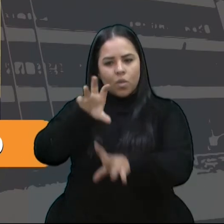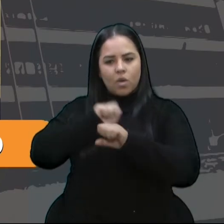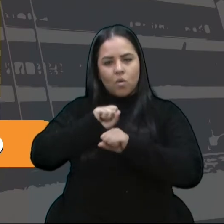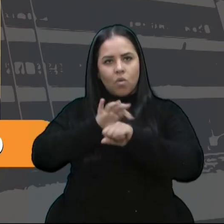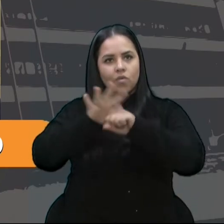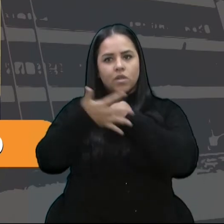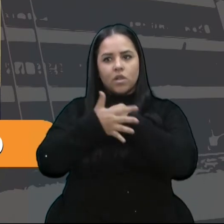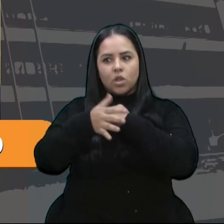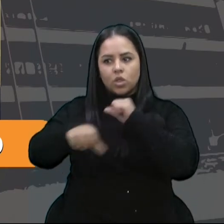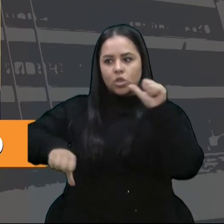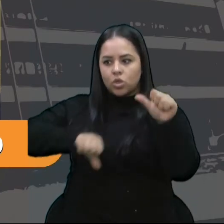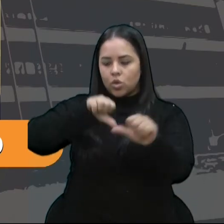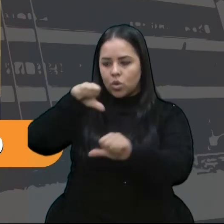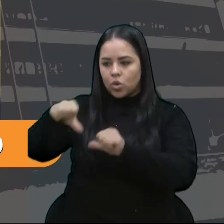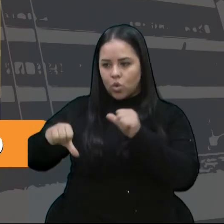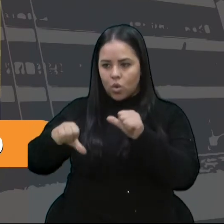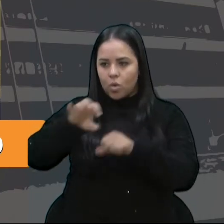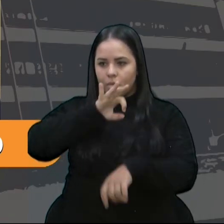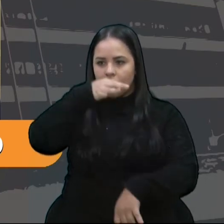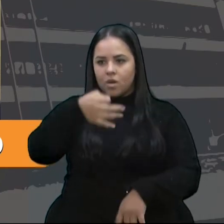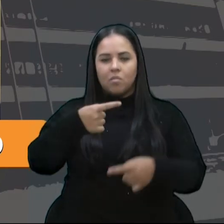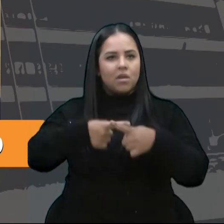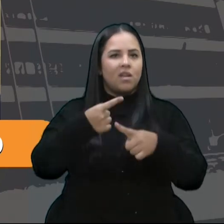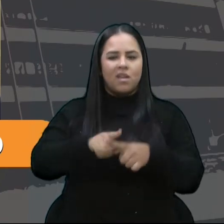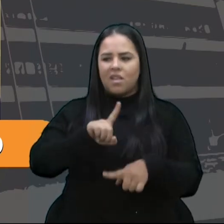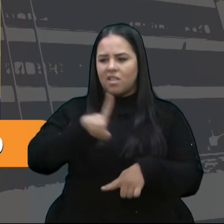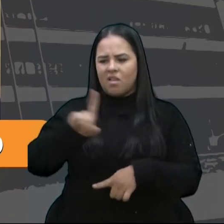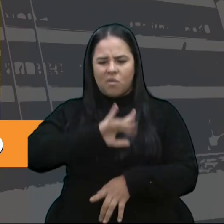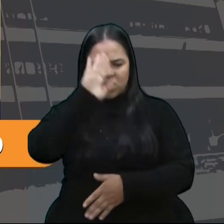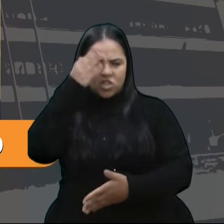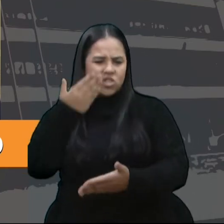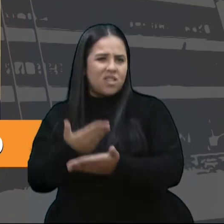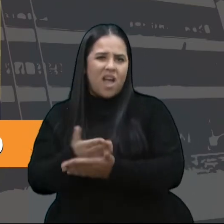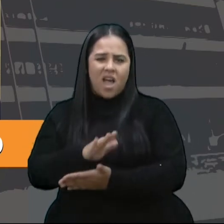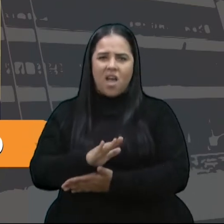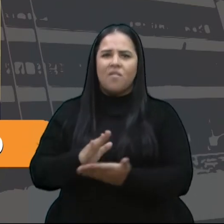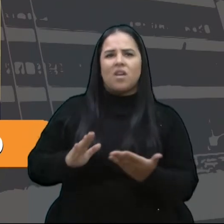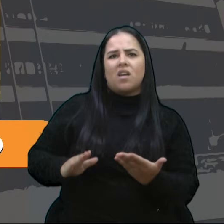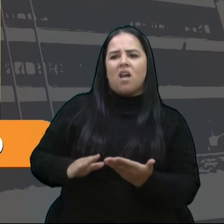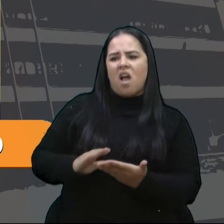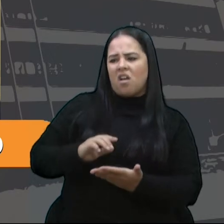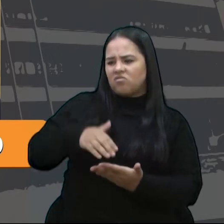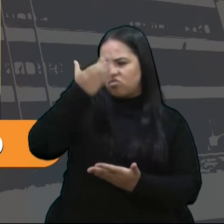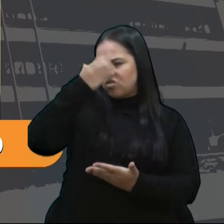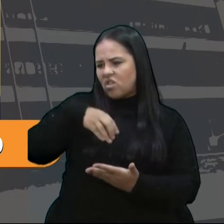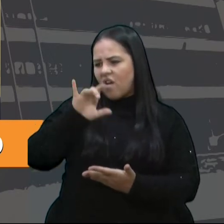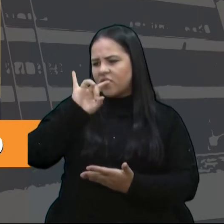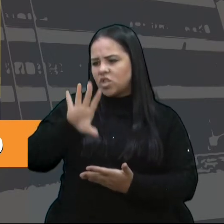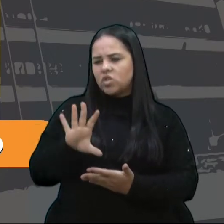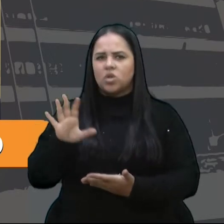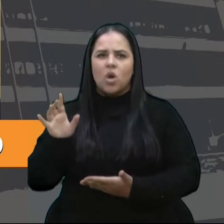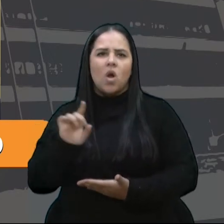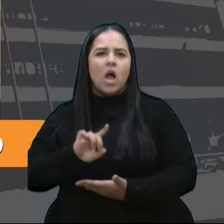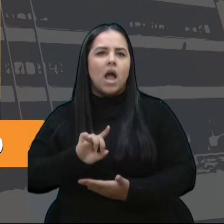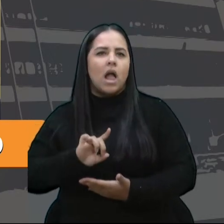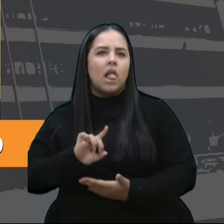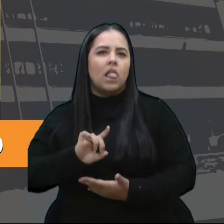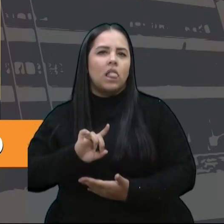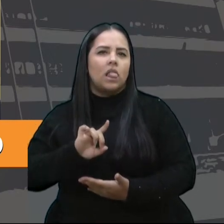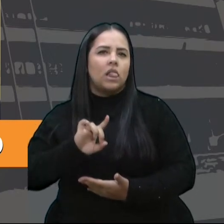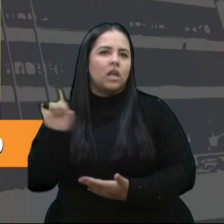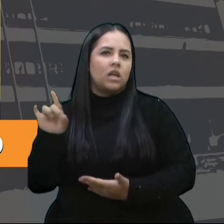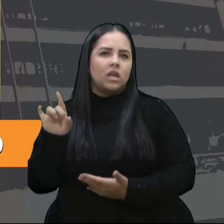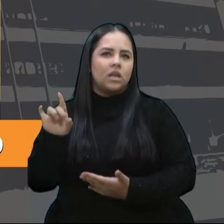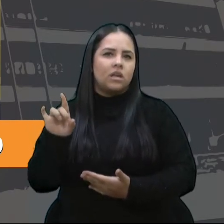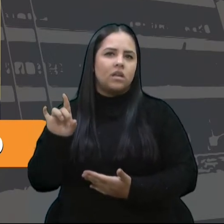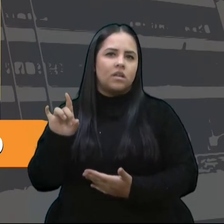a postura. Ele tinha uma postura também negacionista, achava que aquilo ali era algo que passaria